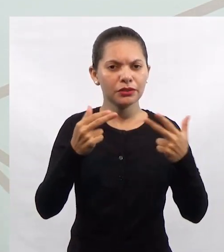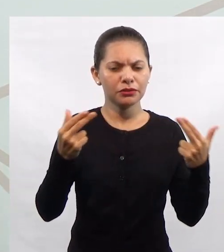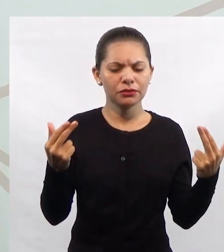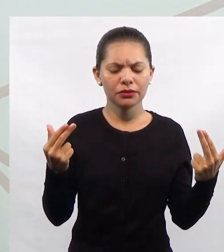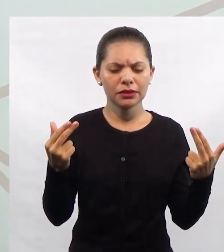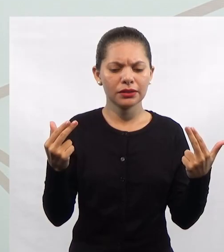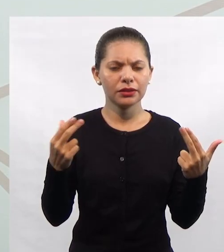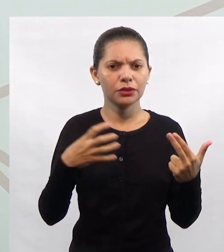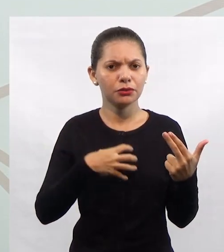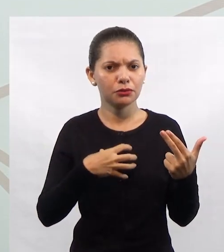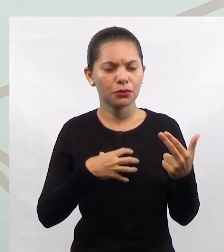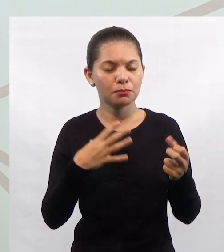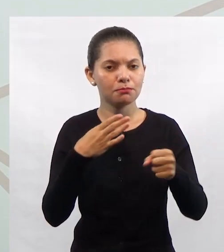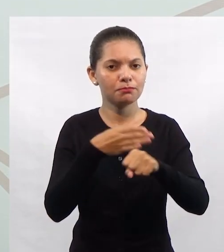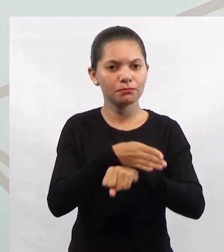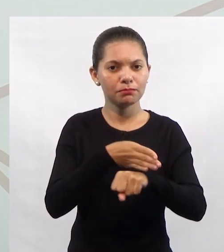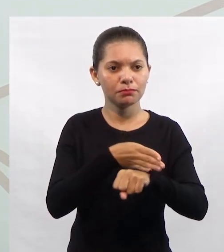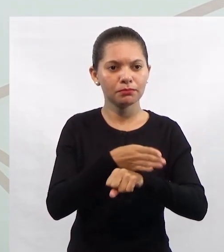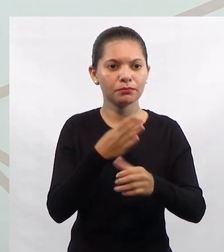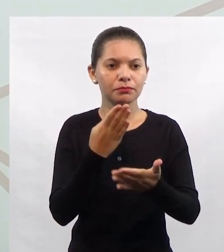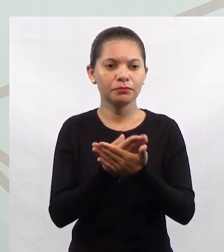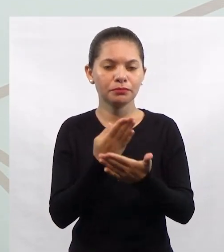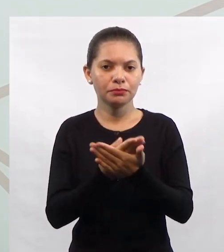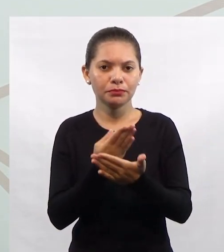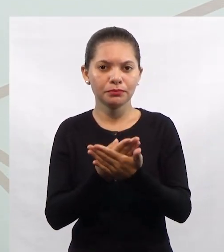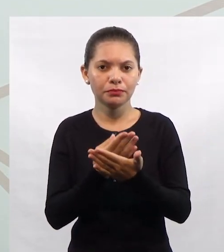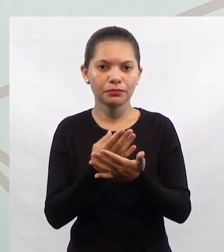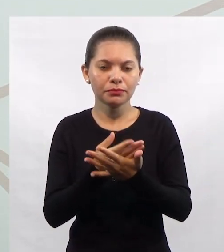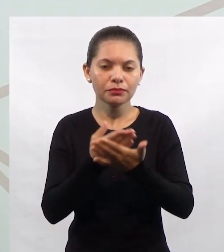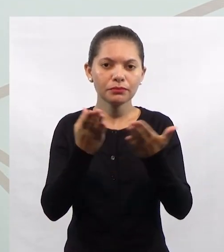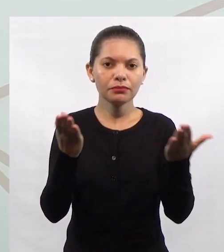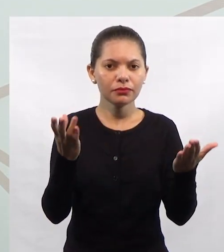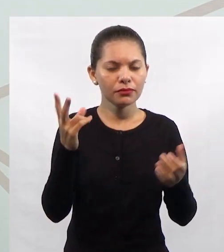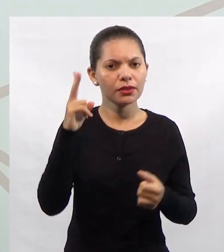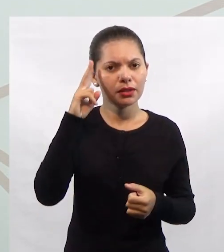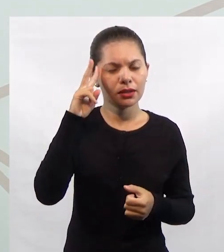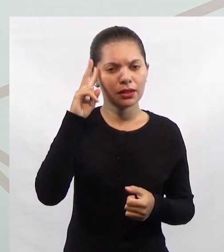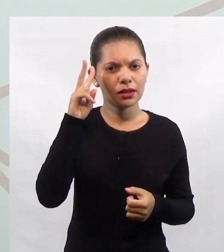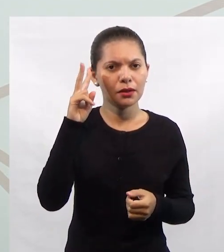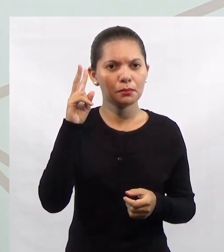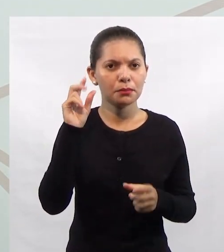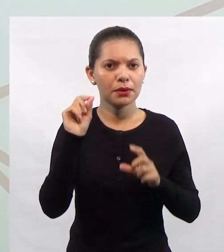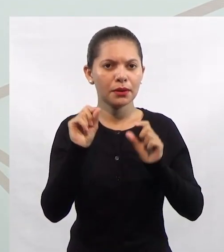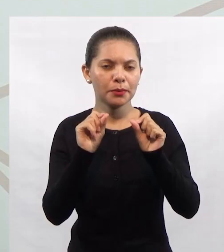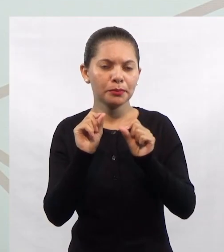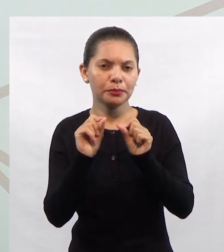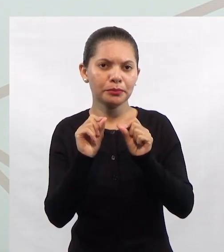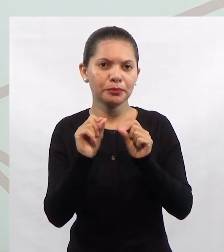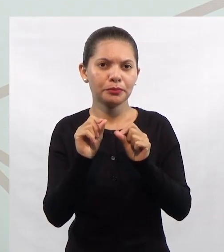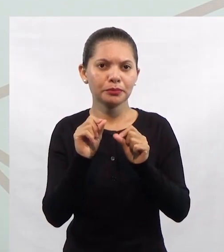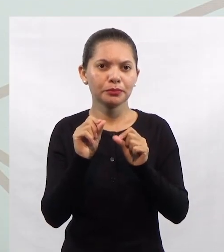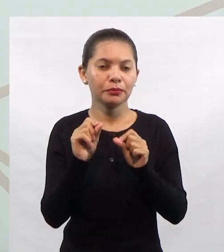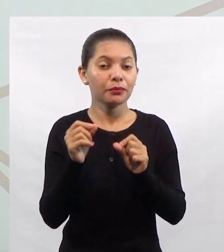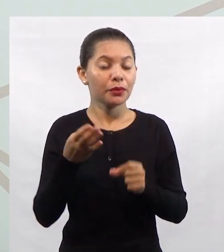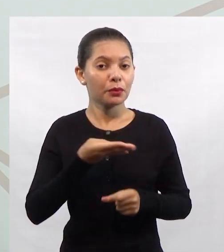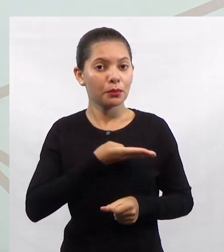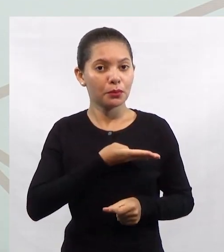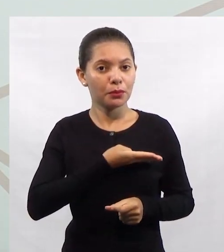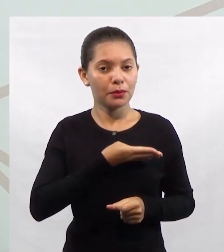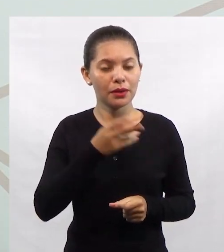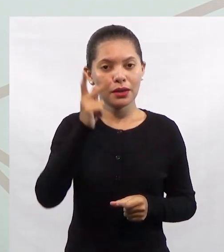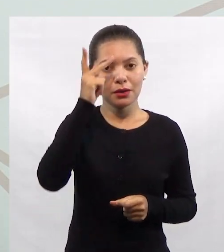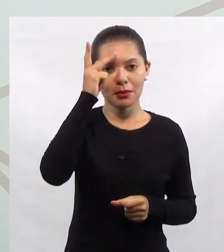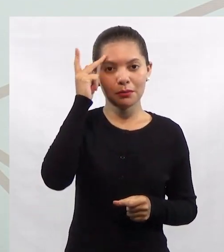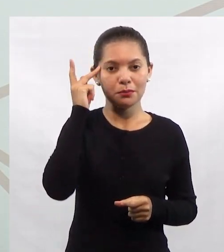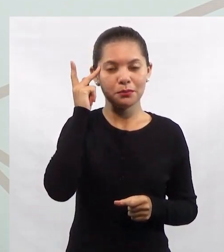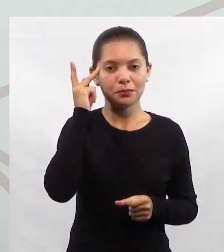diferentes formas de acessar essa educação. Então, se você deve lembrar aí algum colega, ou alguma